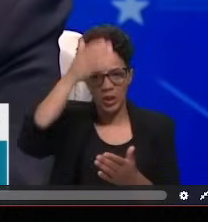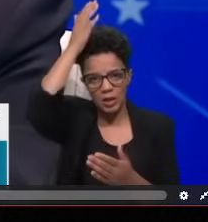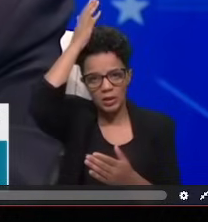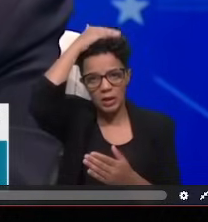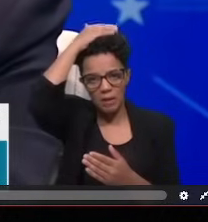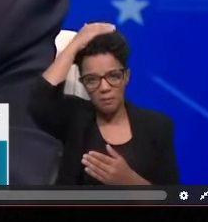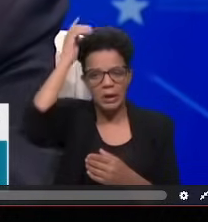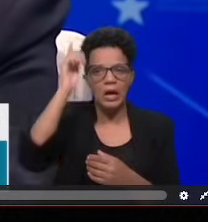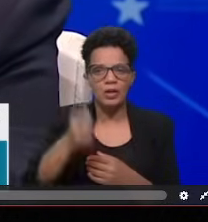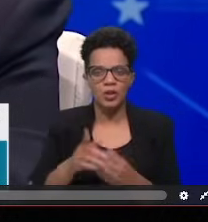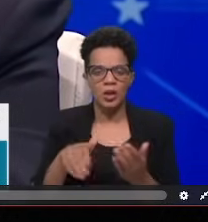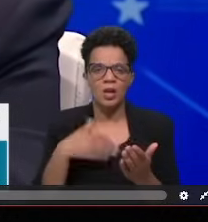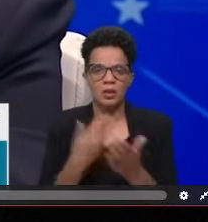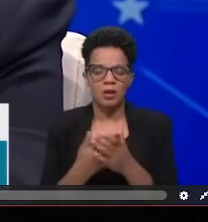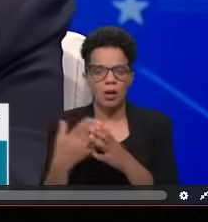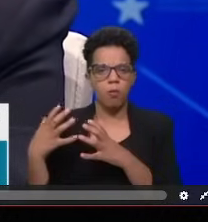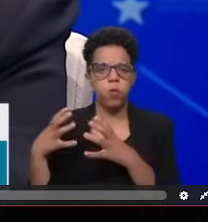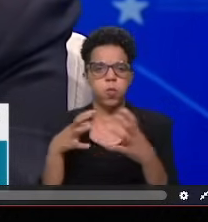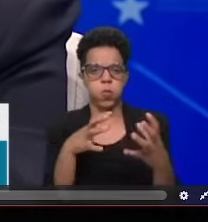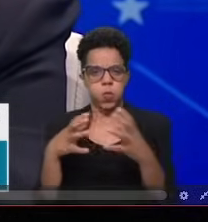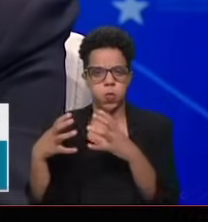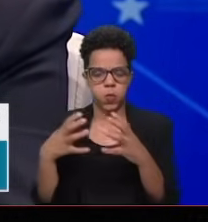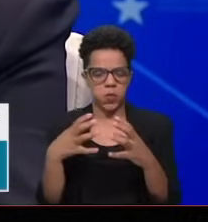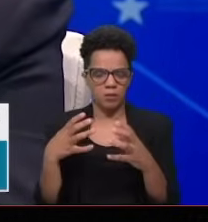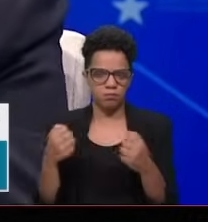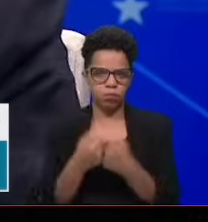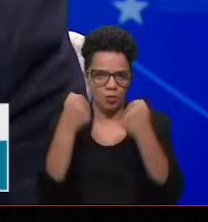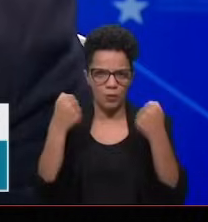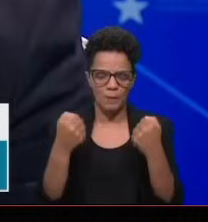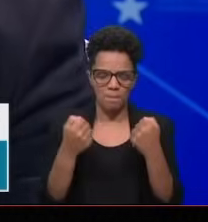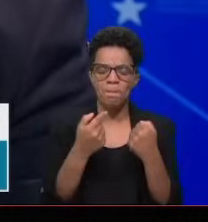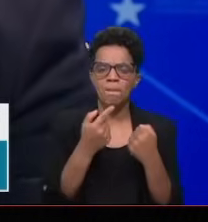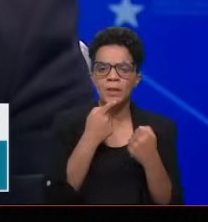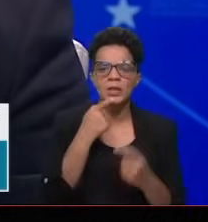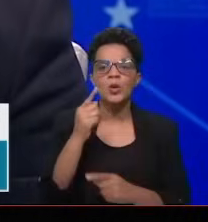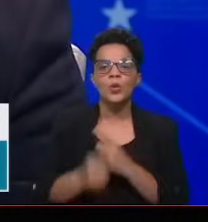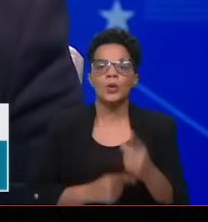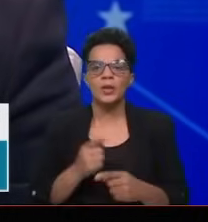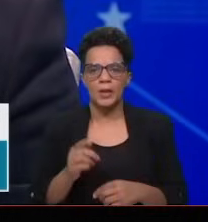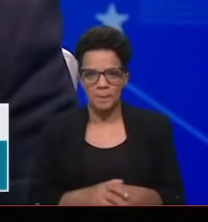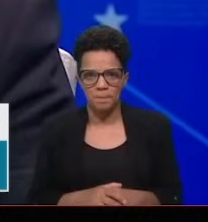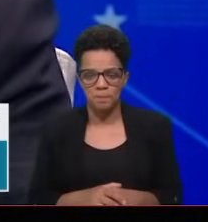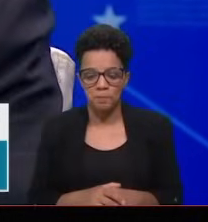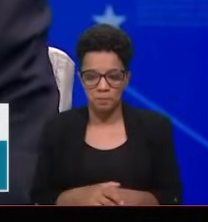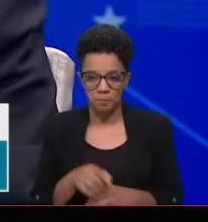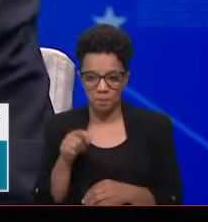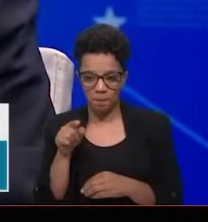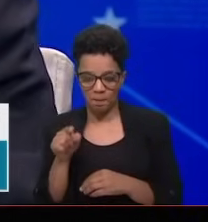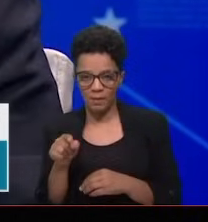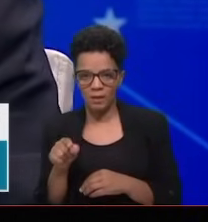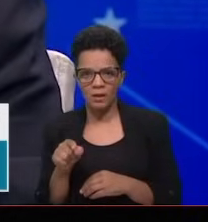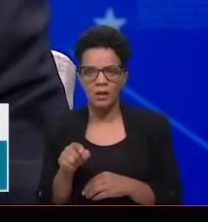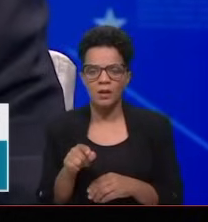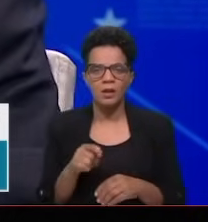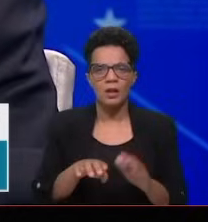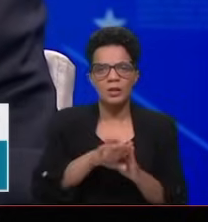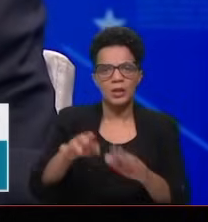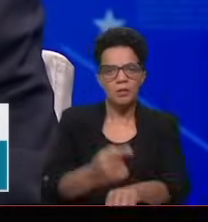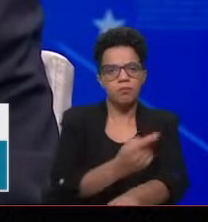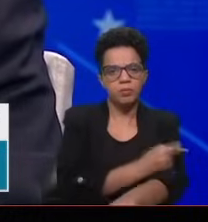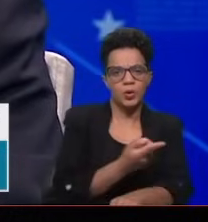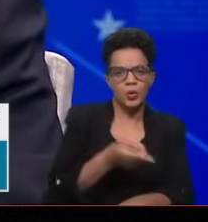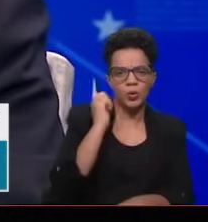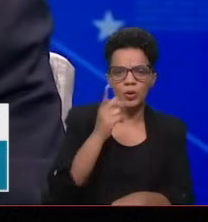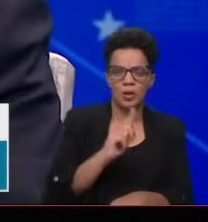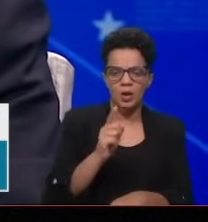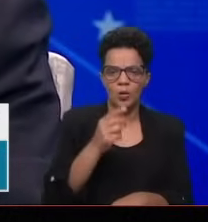eh conflituais entre si eh O que é que se quer dizer quer dizer que se por um lado não não é extrema direita na extrema direita são